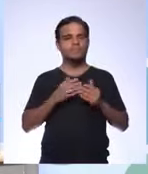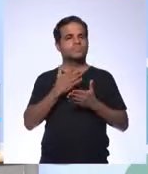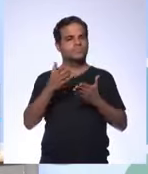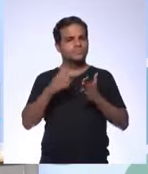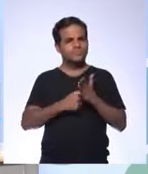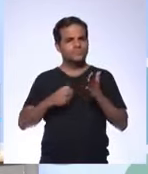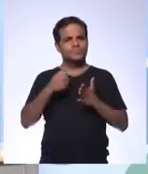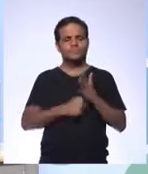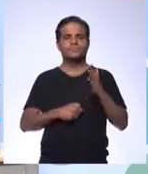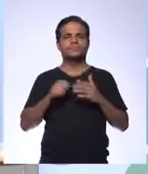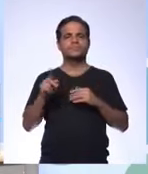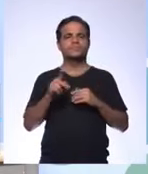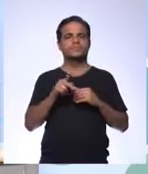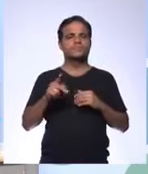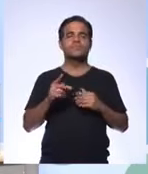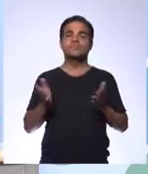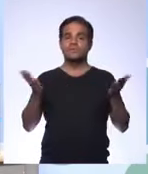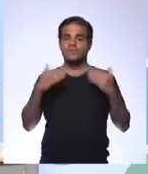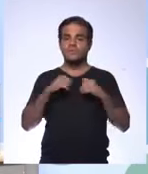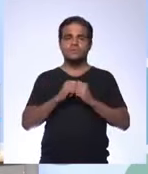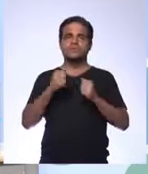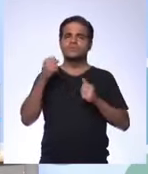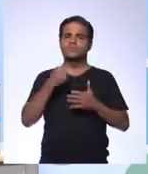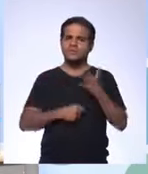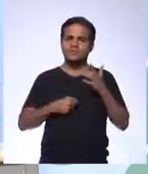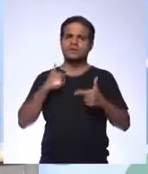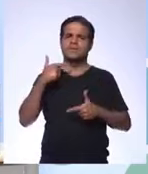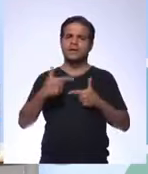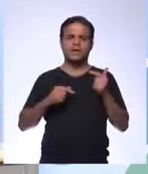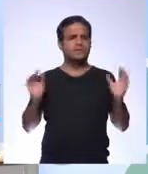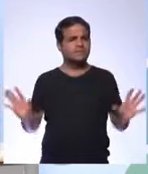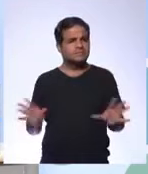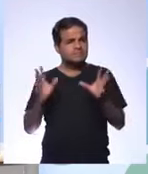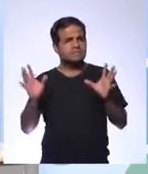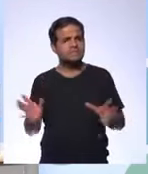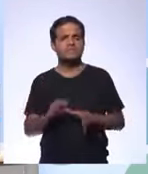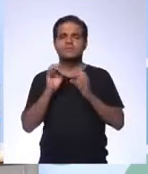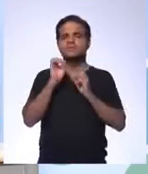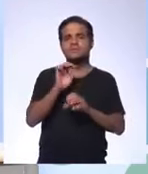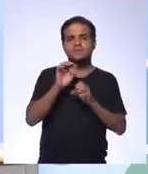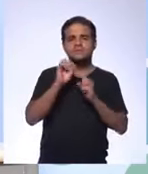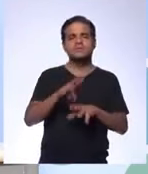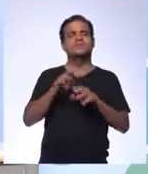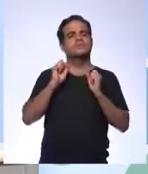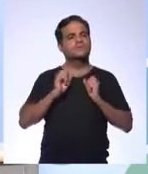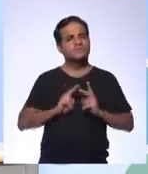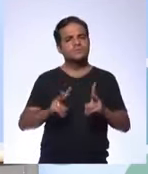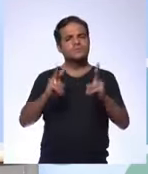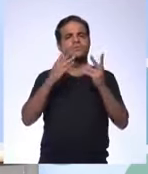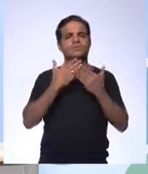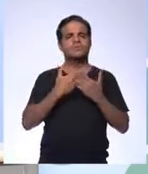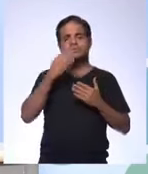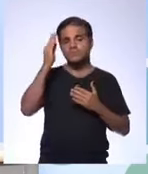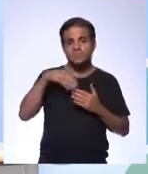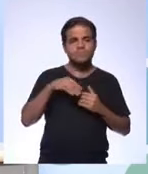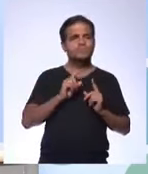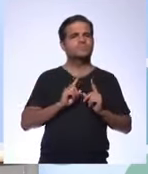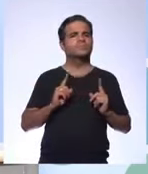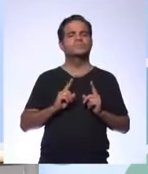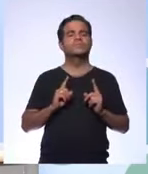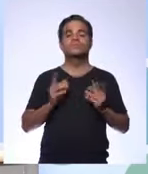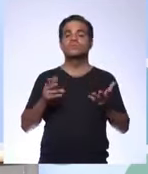guerreiros professores que estão aí nessa labuta de incentivar essa galera a continuar estudando. E hoje,